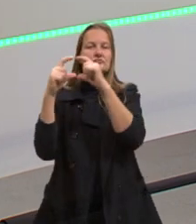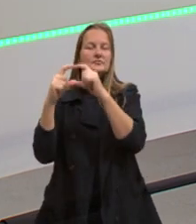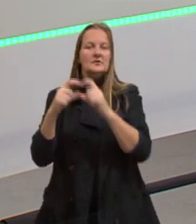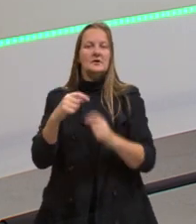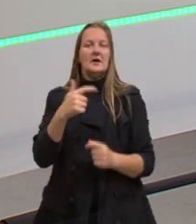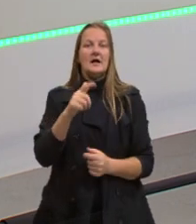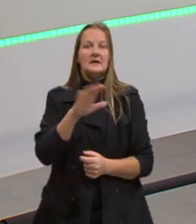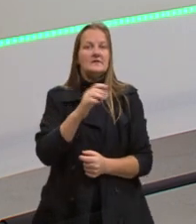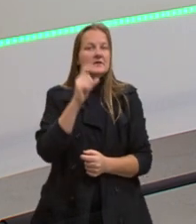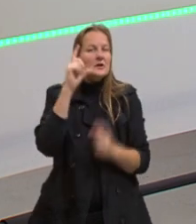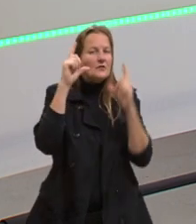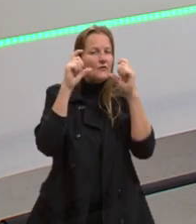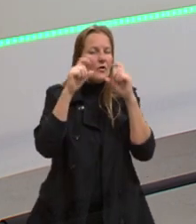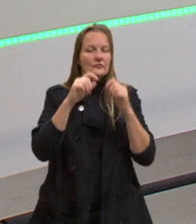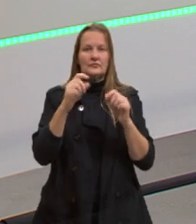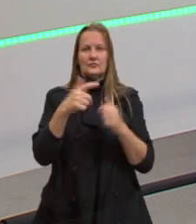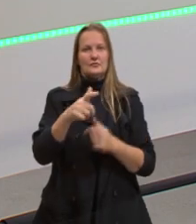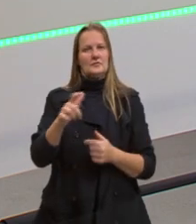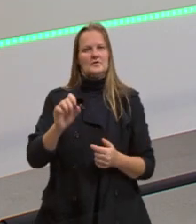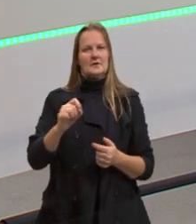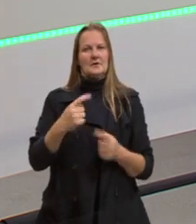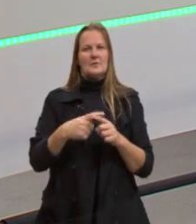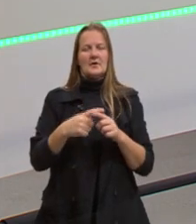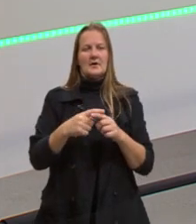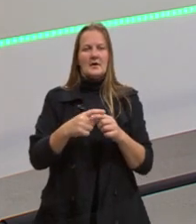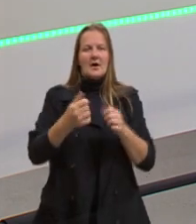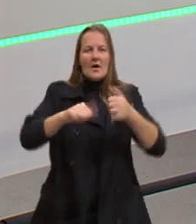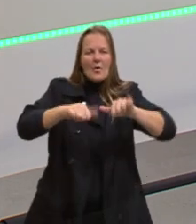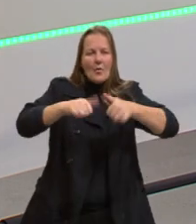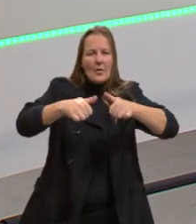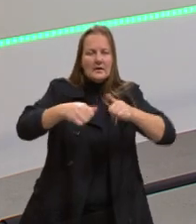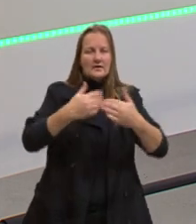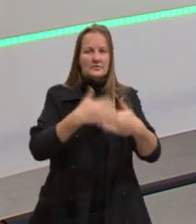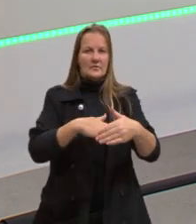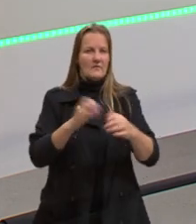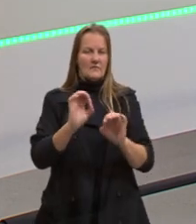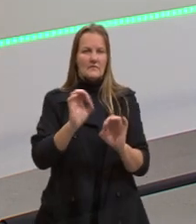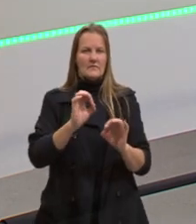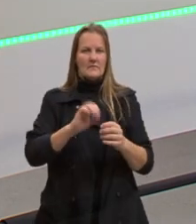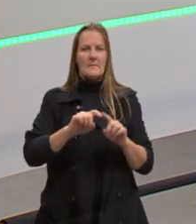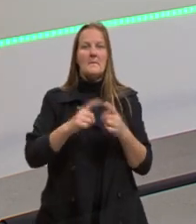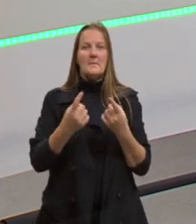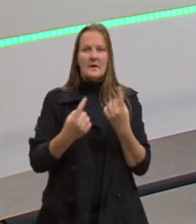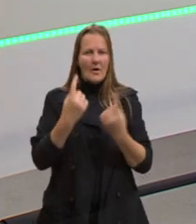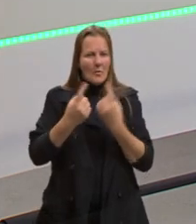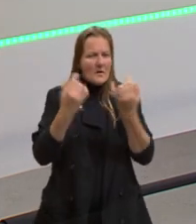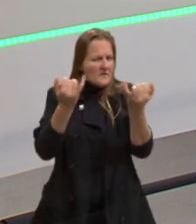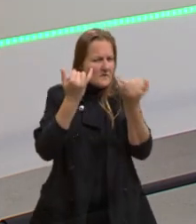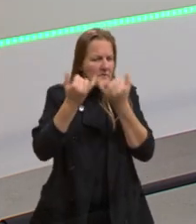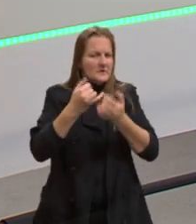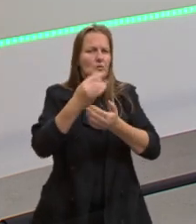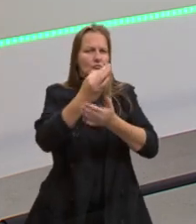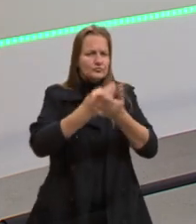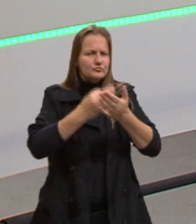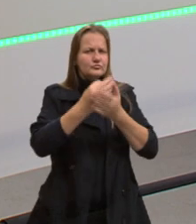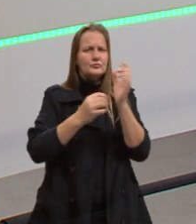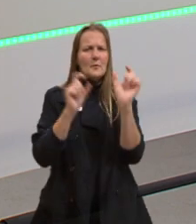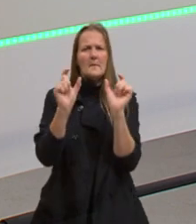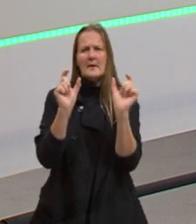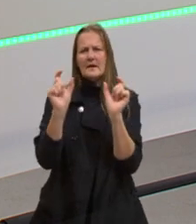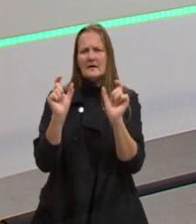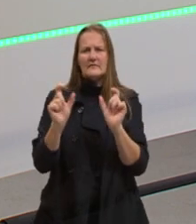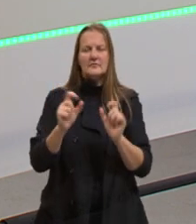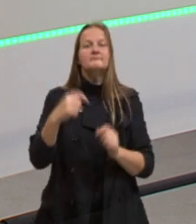e não apresentam muitas imagens assim porque a qualidade da prova não não é esse objetivo mas existe muita informação escrita existe muitas palavras